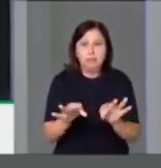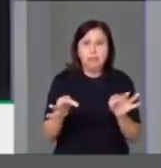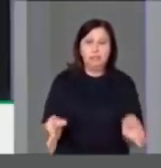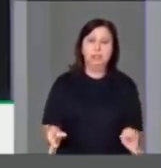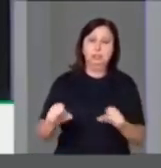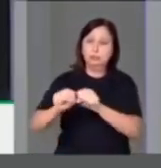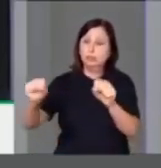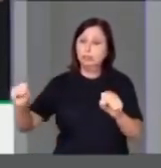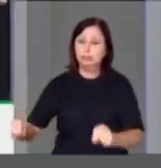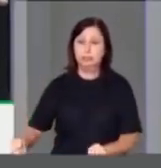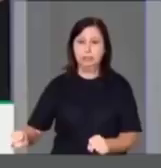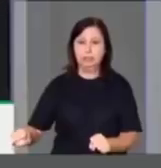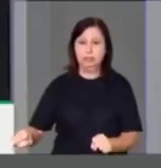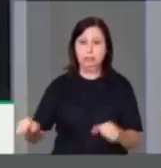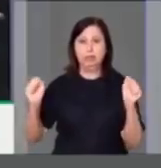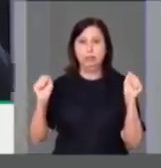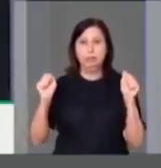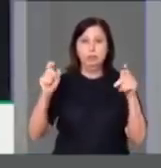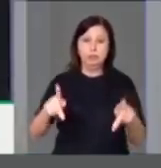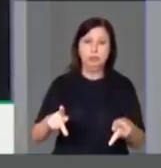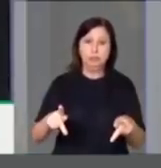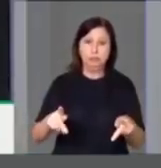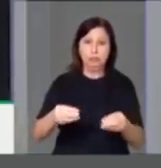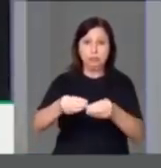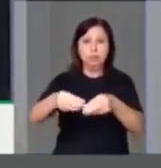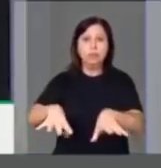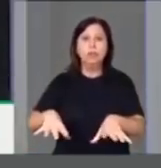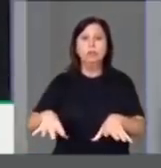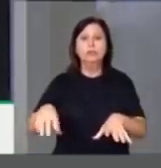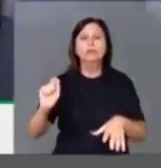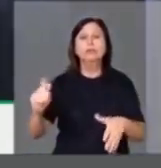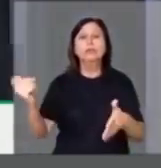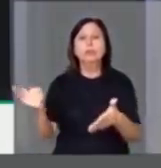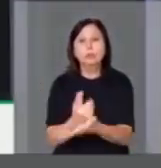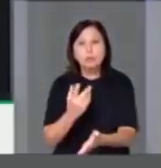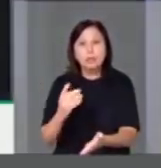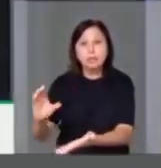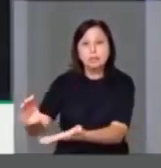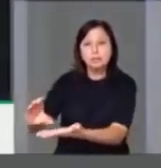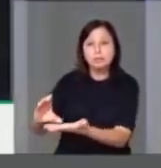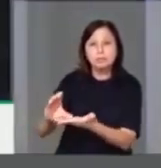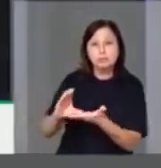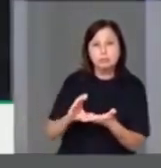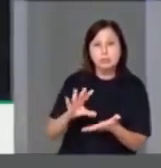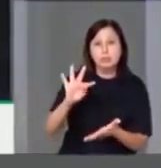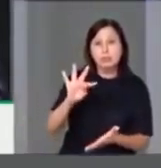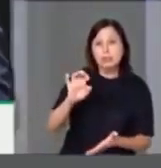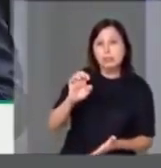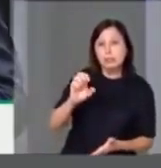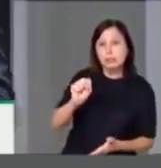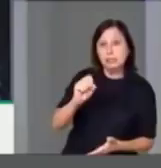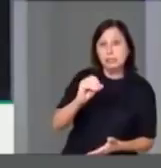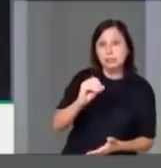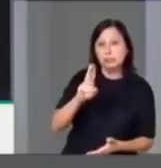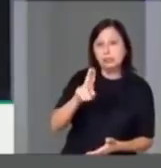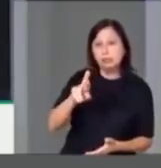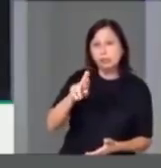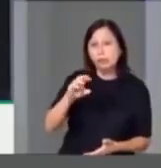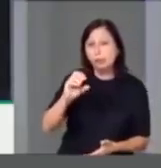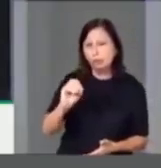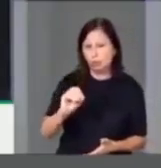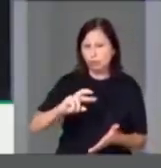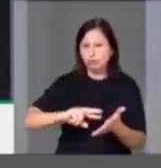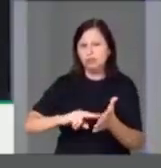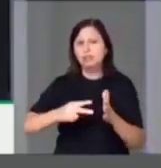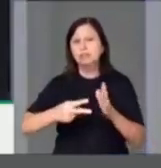sistema previdenciário dá prejuízo, de onde é que sai o dinheiro? Sai do tesouro. Tesouro é um nome carinhoso que a gente